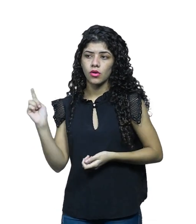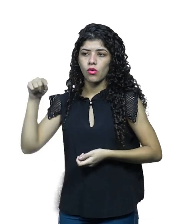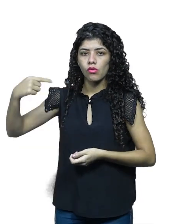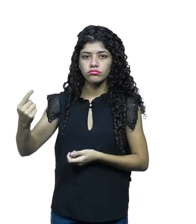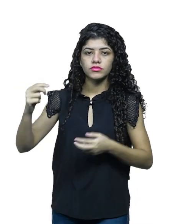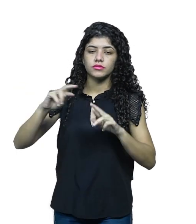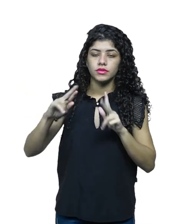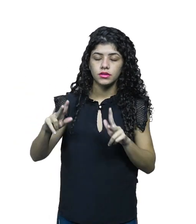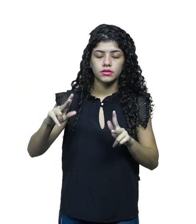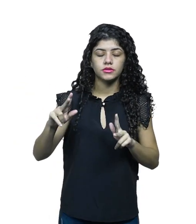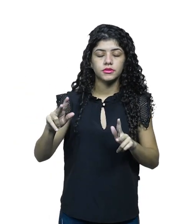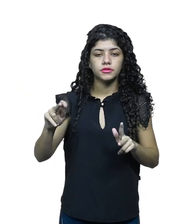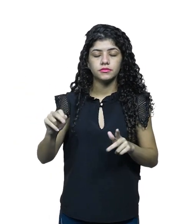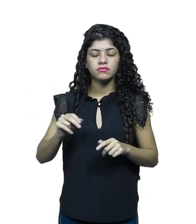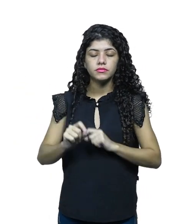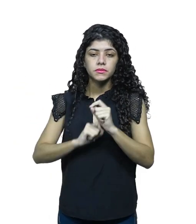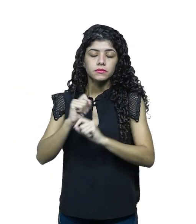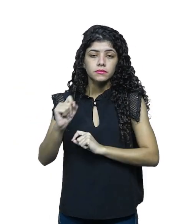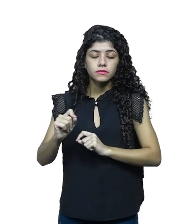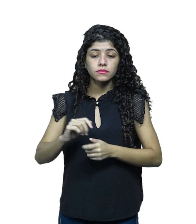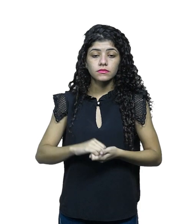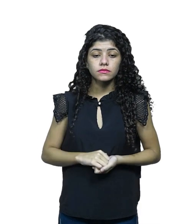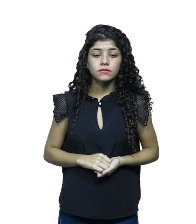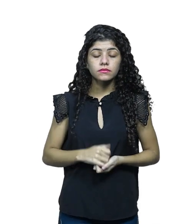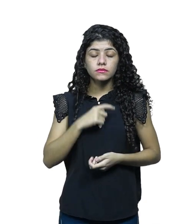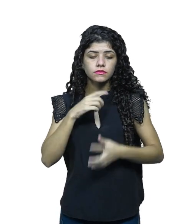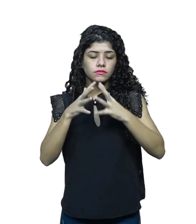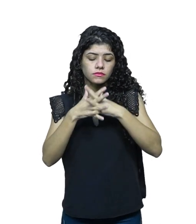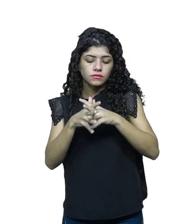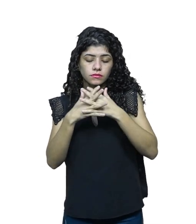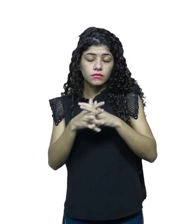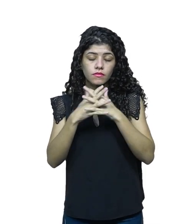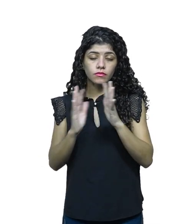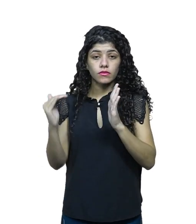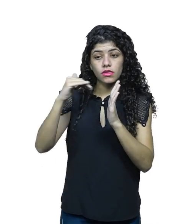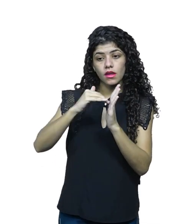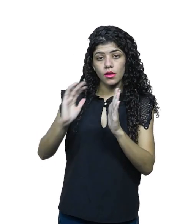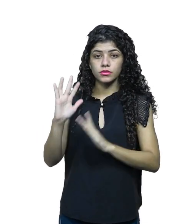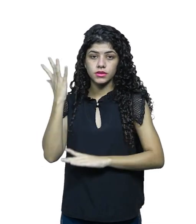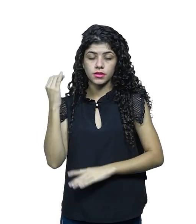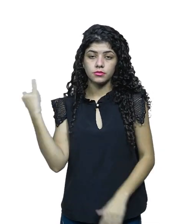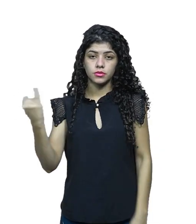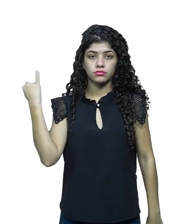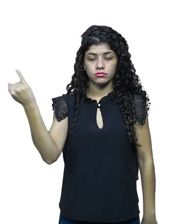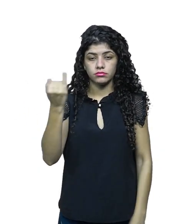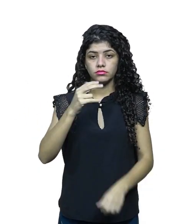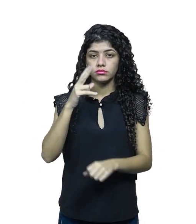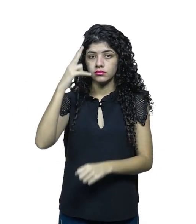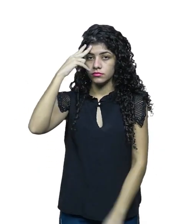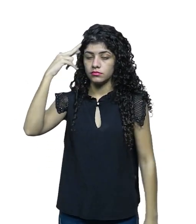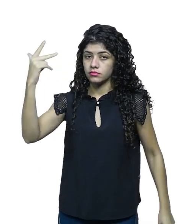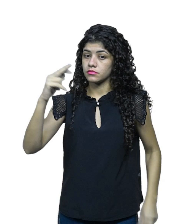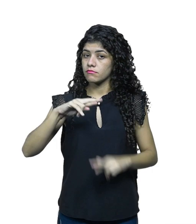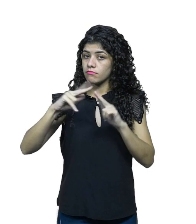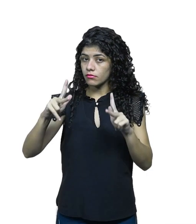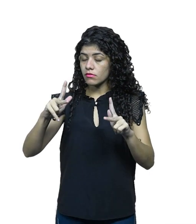um fluxo causal, que vai movendo o conflito até chegar no ponto alto da história. É completamente diferente